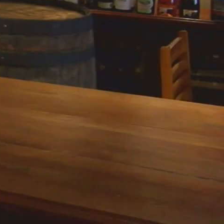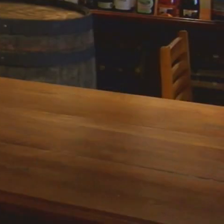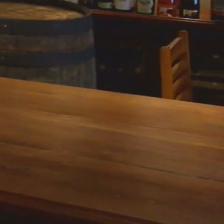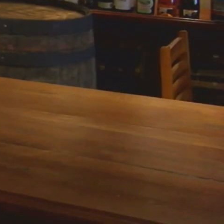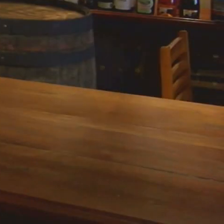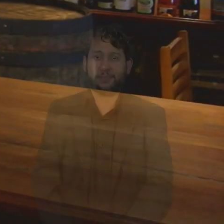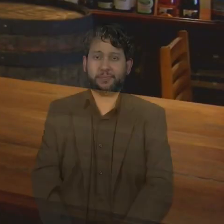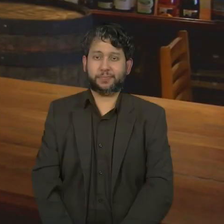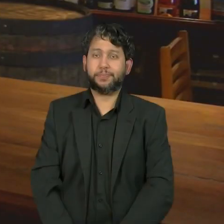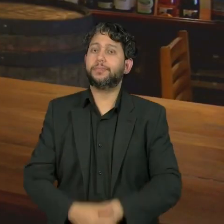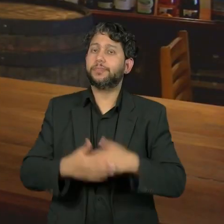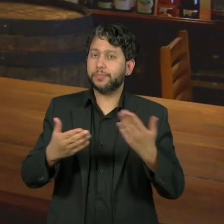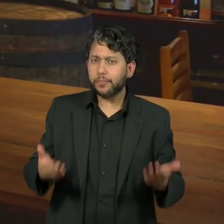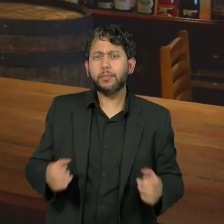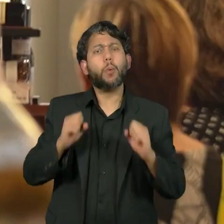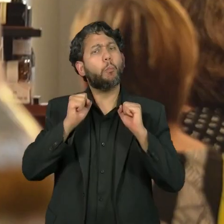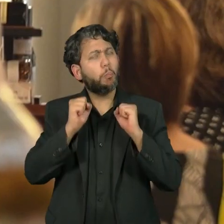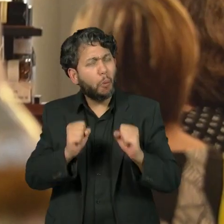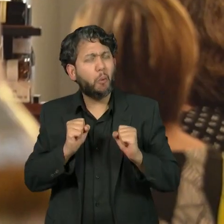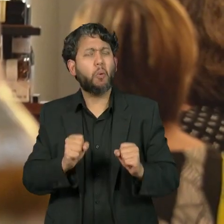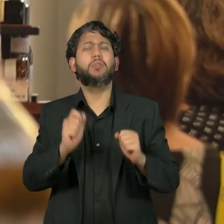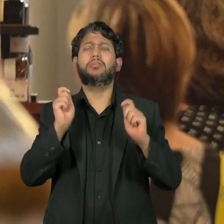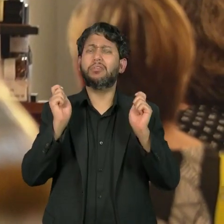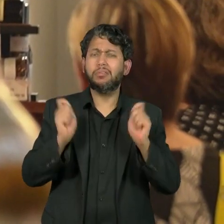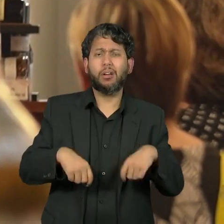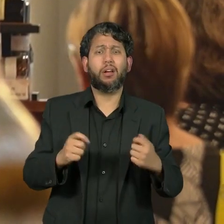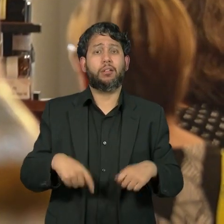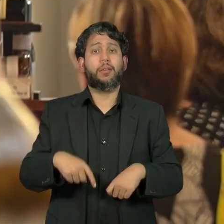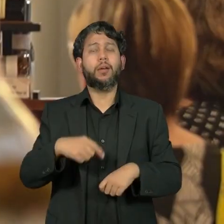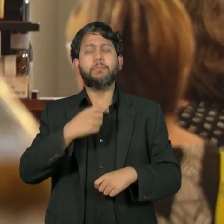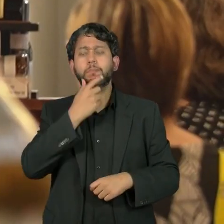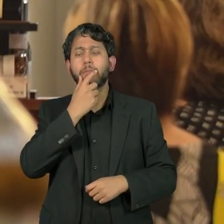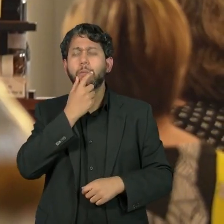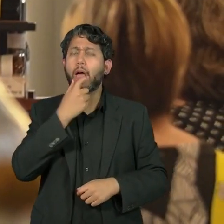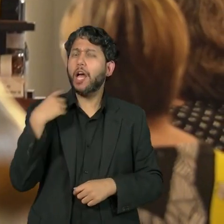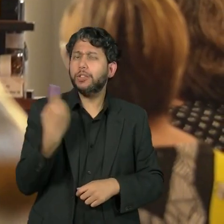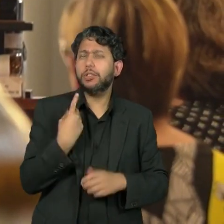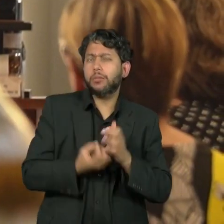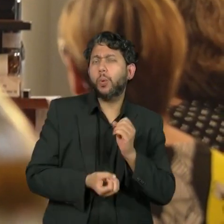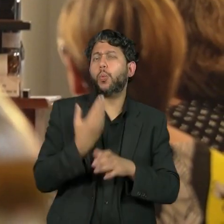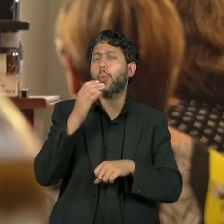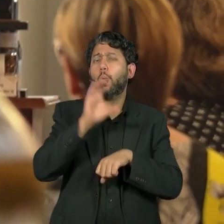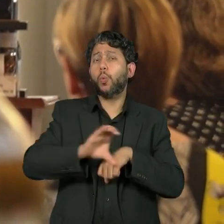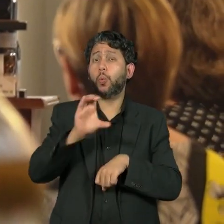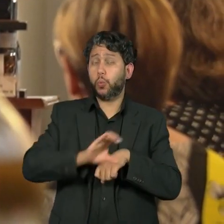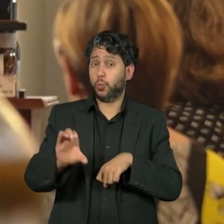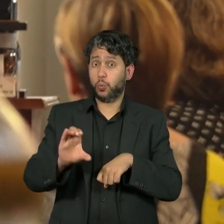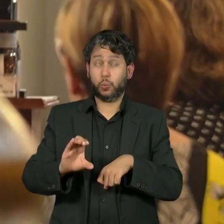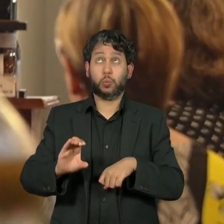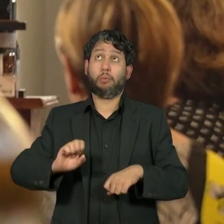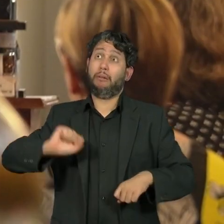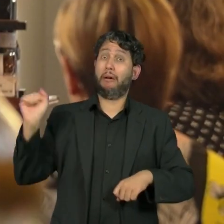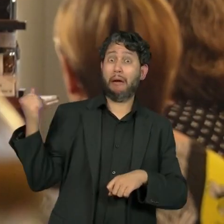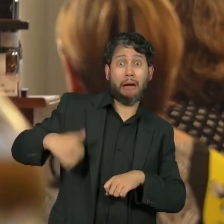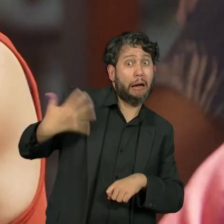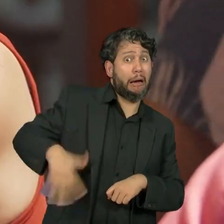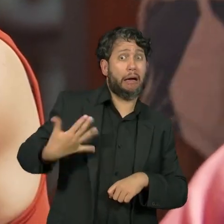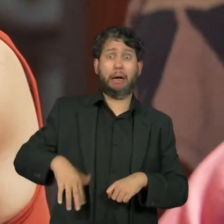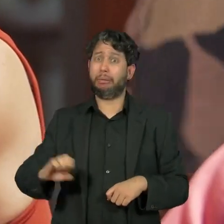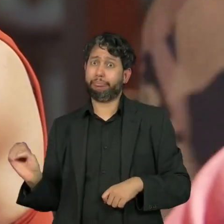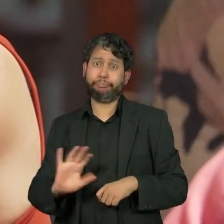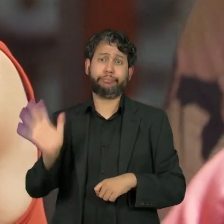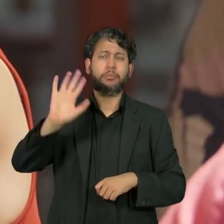É possível, é acessível. Os cursos que a gente coloca aqui não são custos astronômicos, a gente